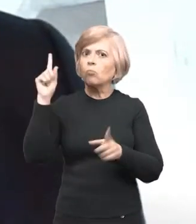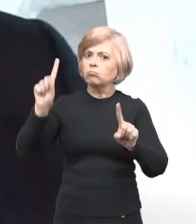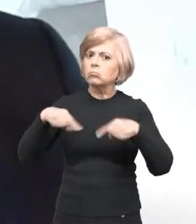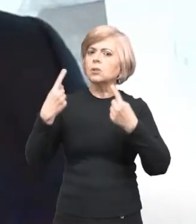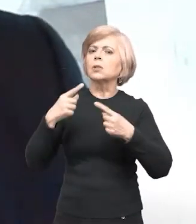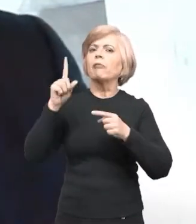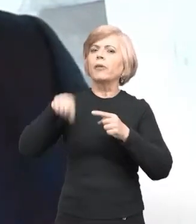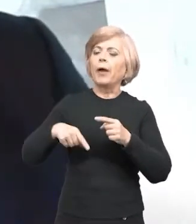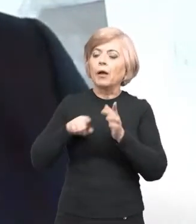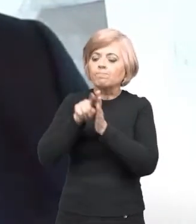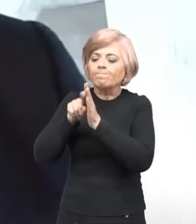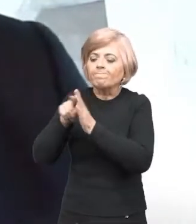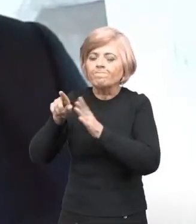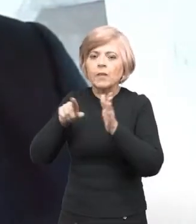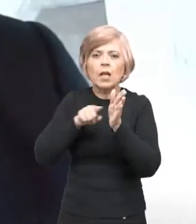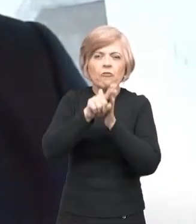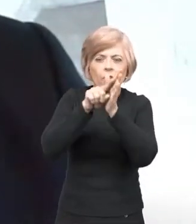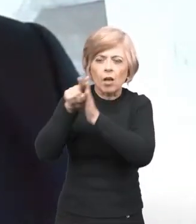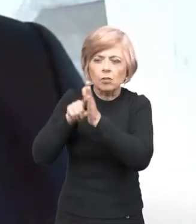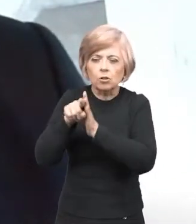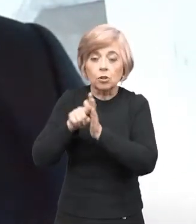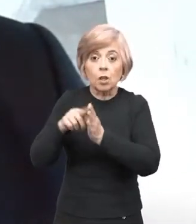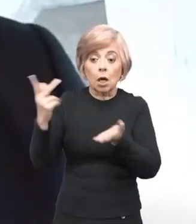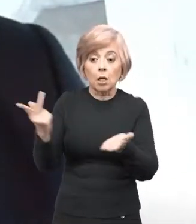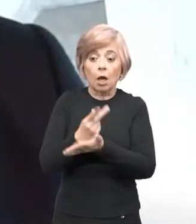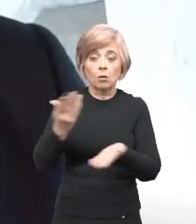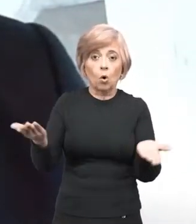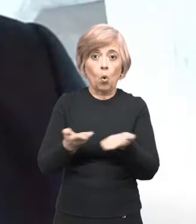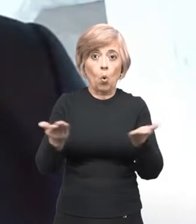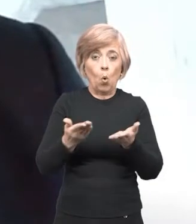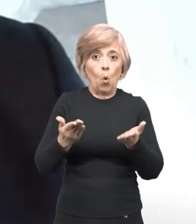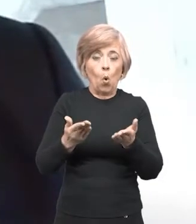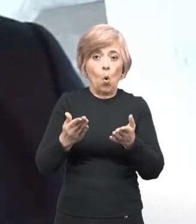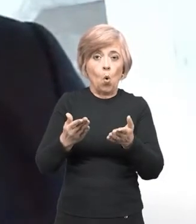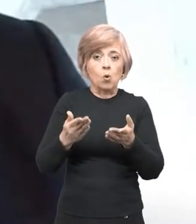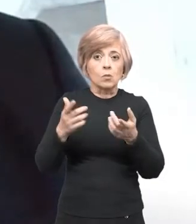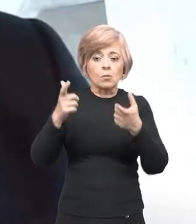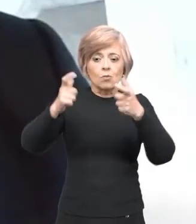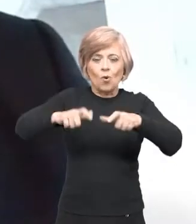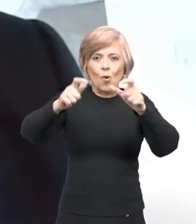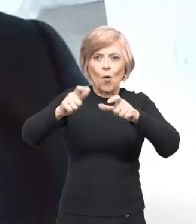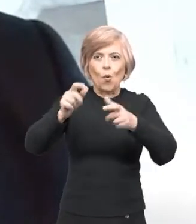investigações, que são realizadas hoje ainda em procedimentos físicos, né?